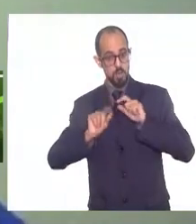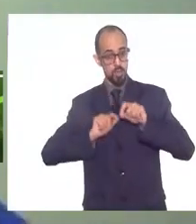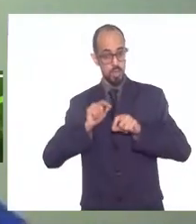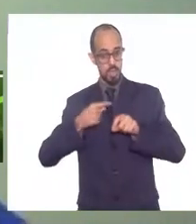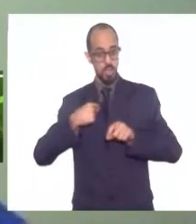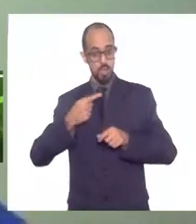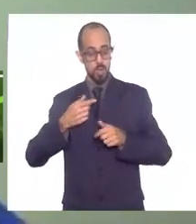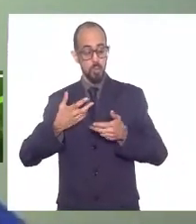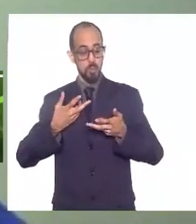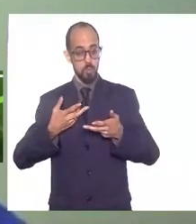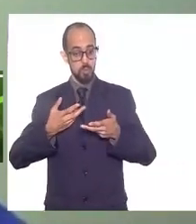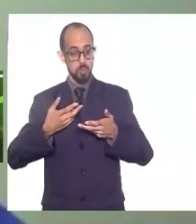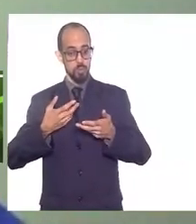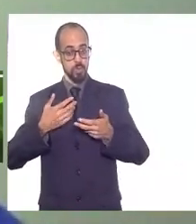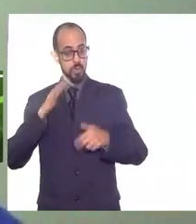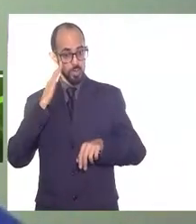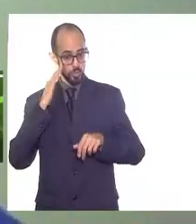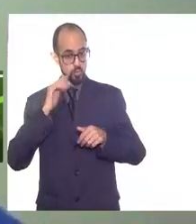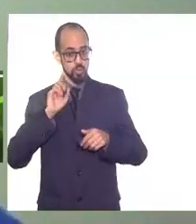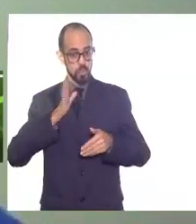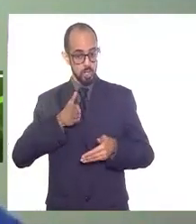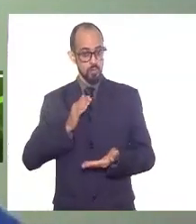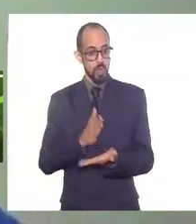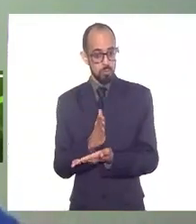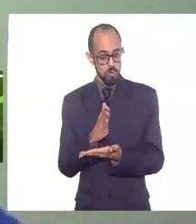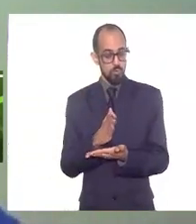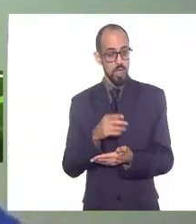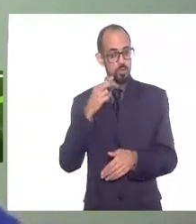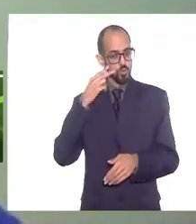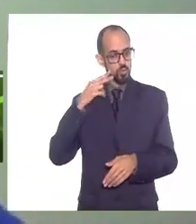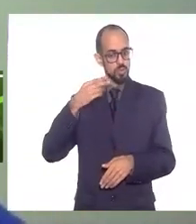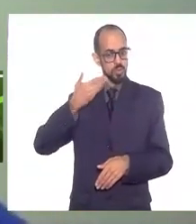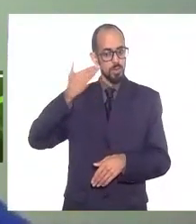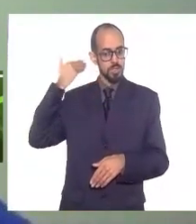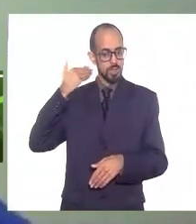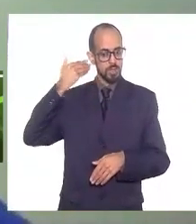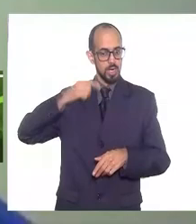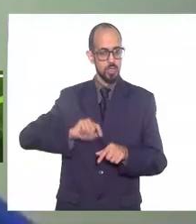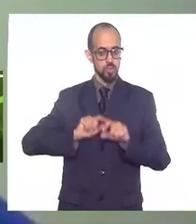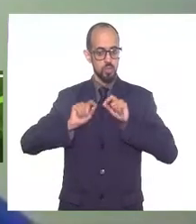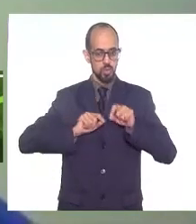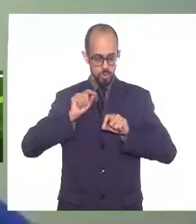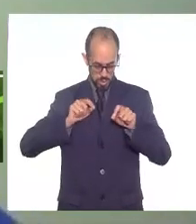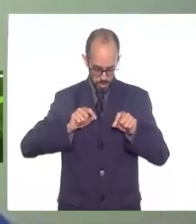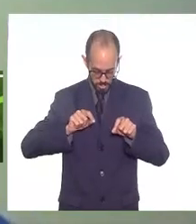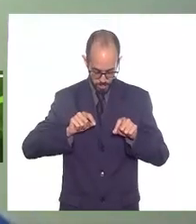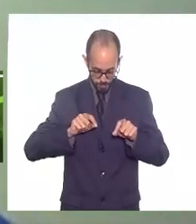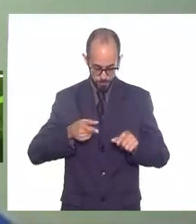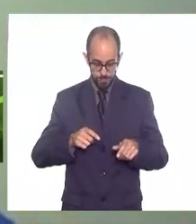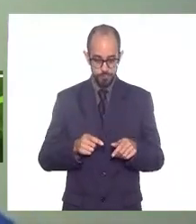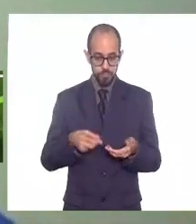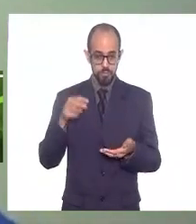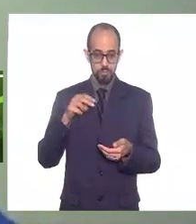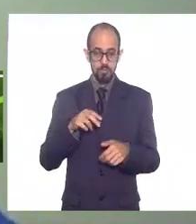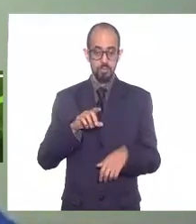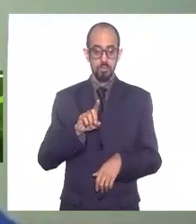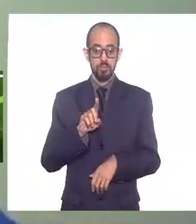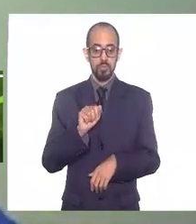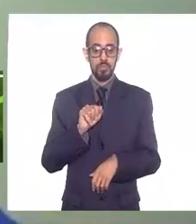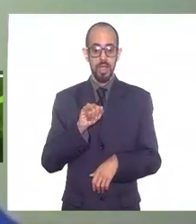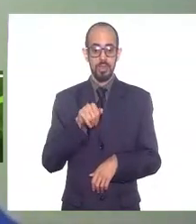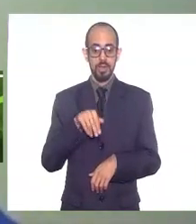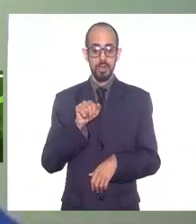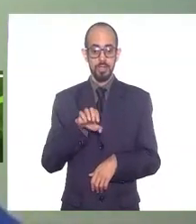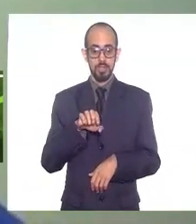aprovado, nós tínhamos feito também duas semanas atrás, para ouvir também a senhora Daiane Cooperman,